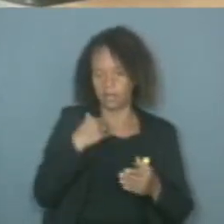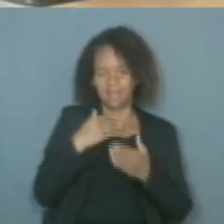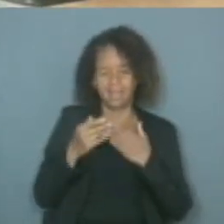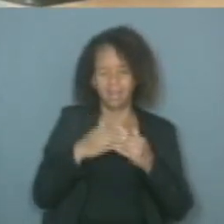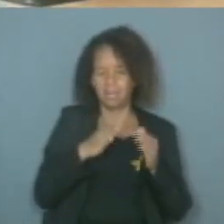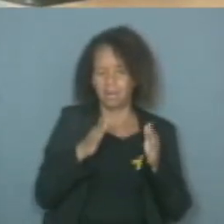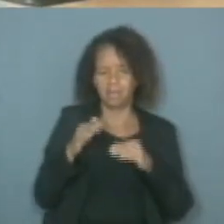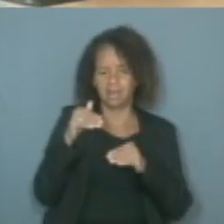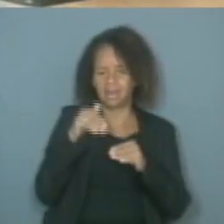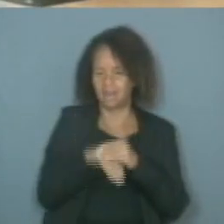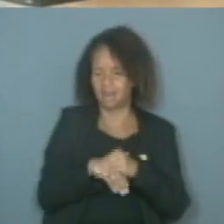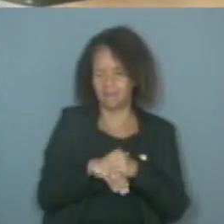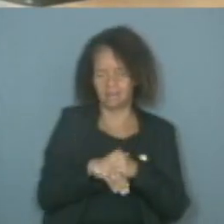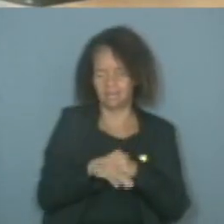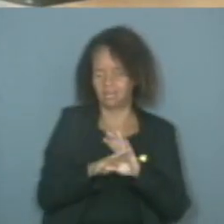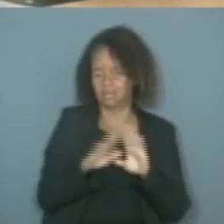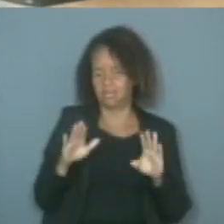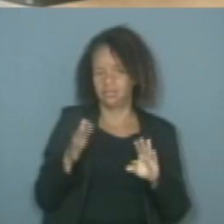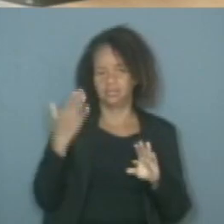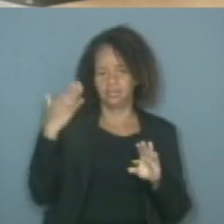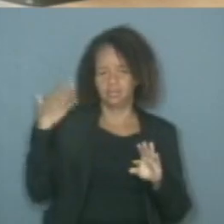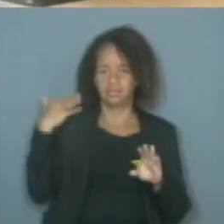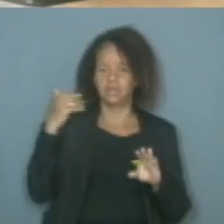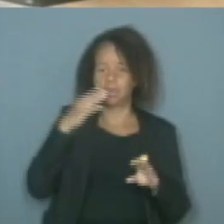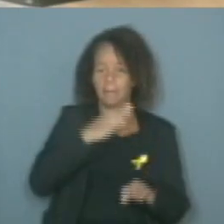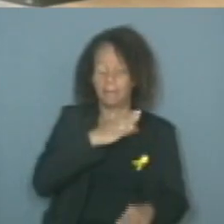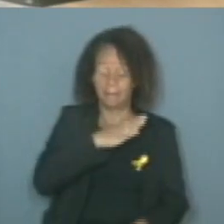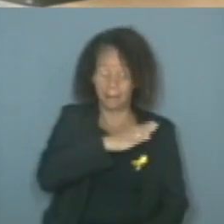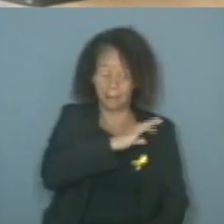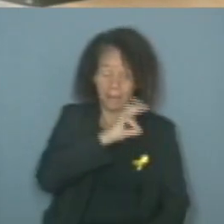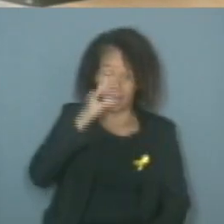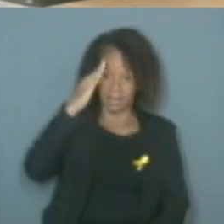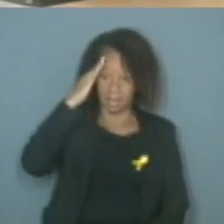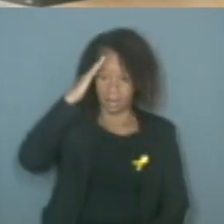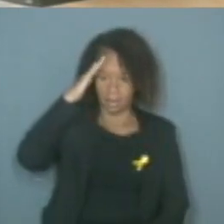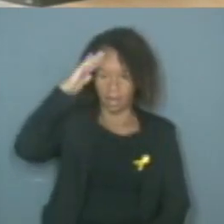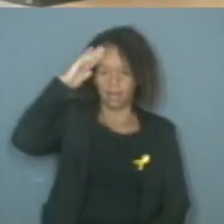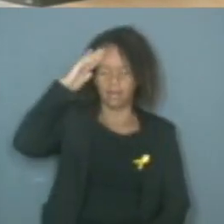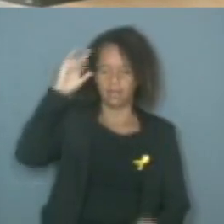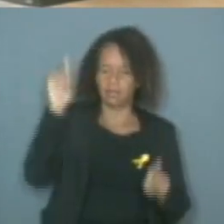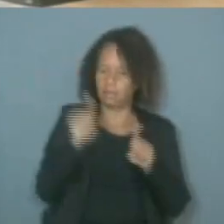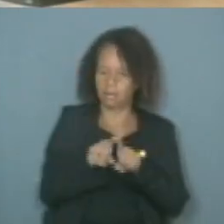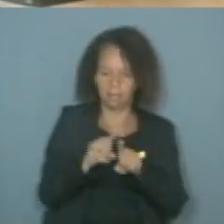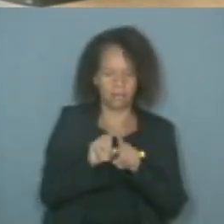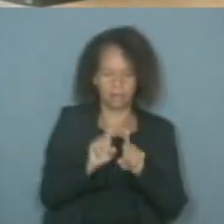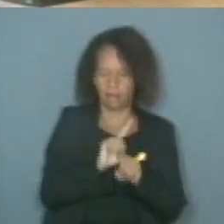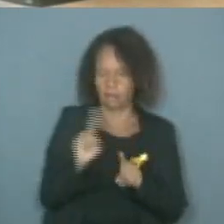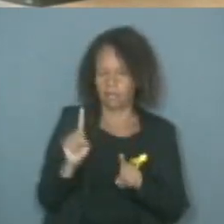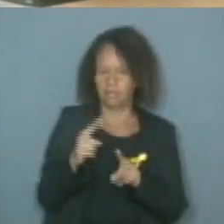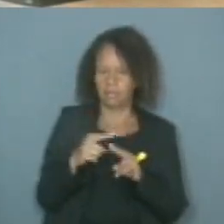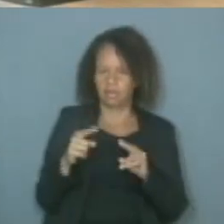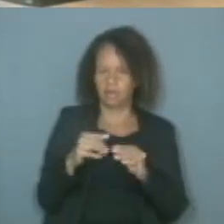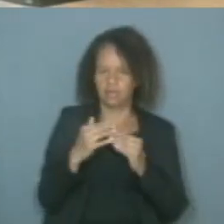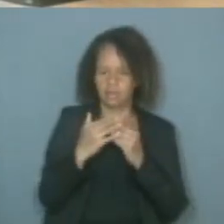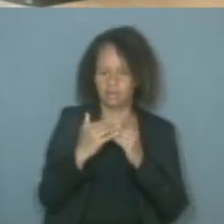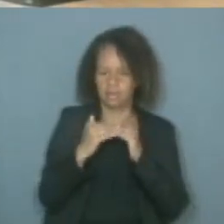a nenhum cargo eletivo, como eu achava naquela época que os militares também não. só para fechar, porque eu acho que quem tem